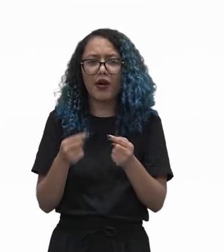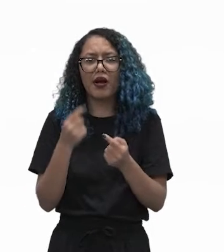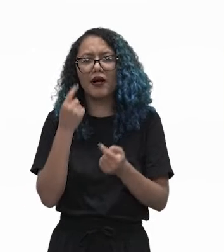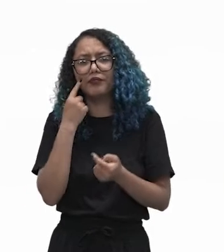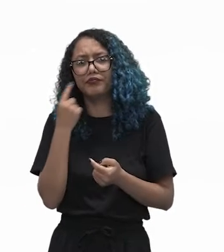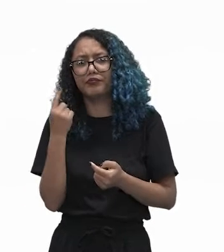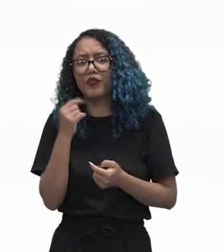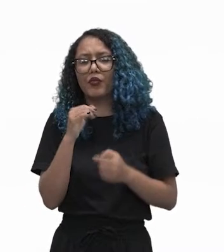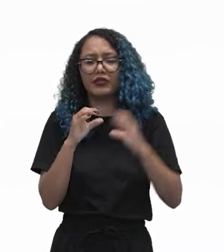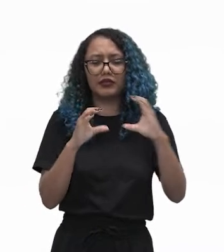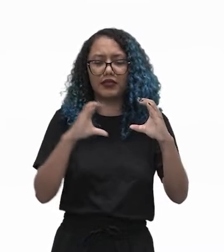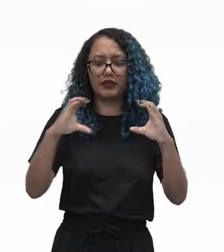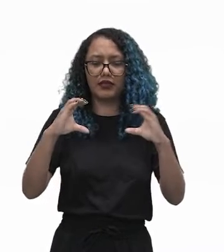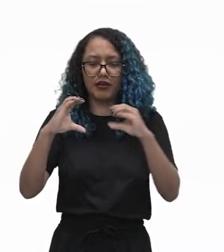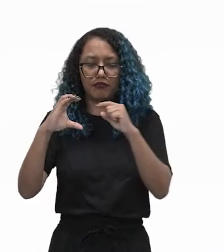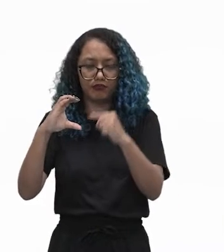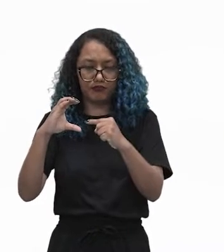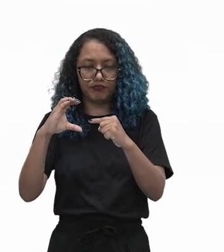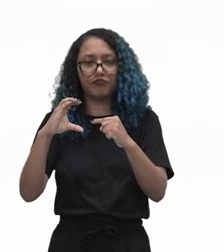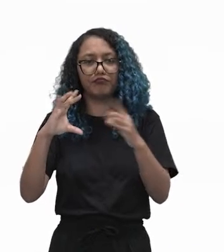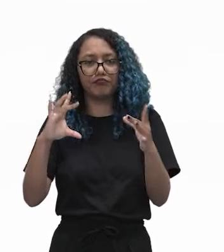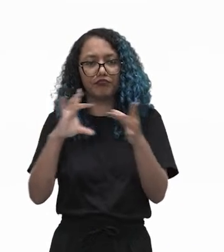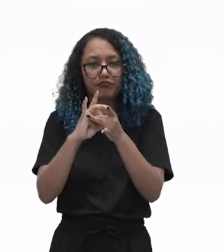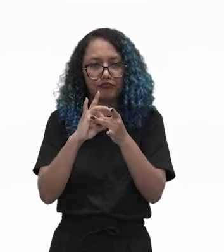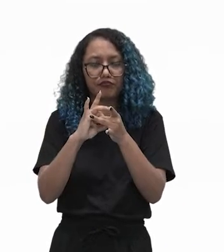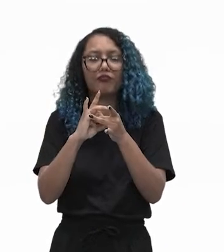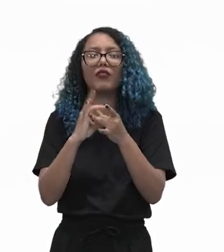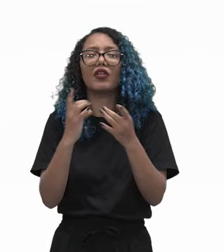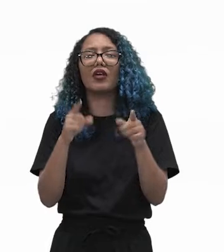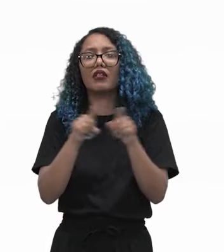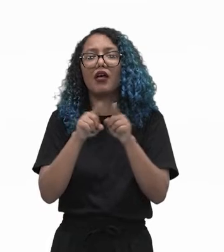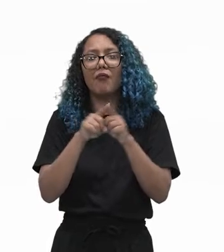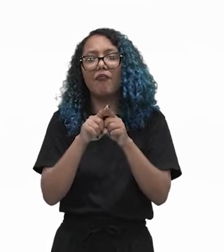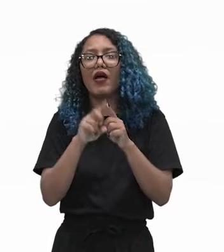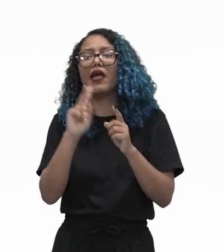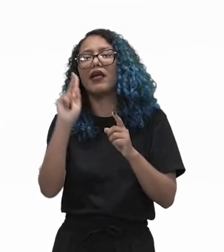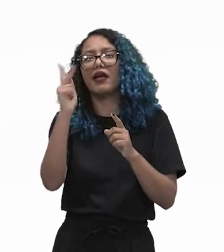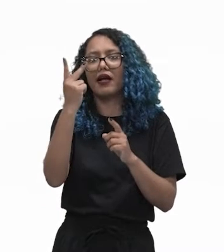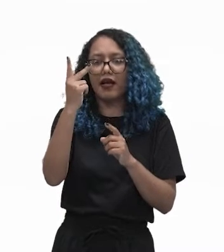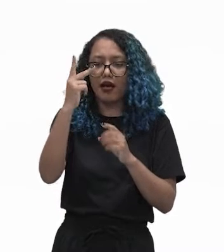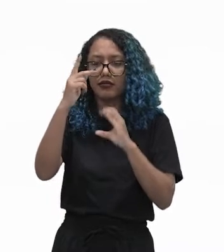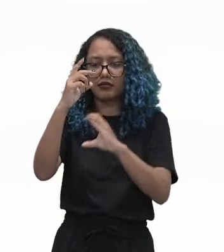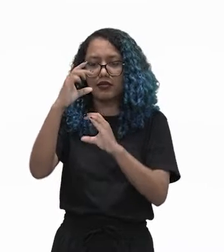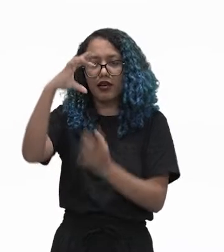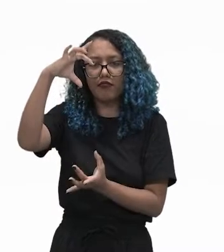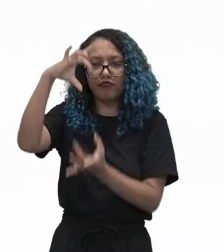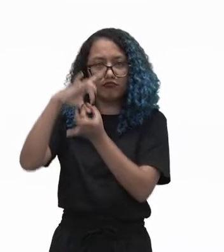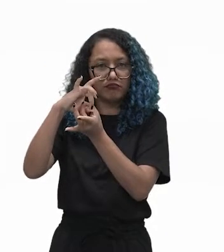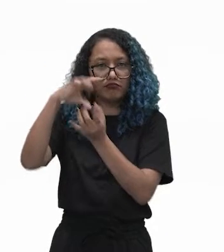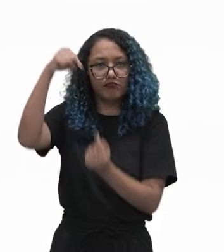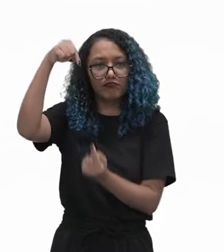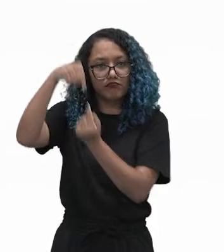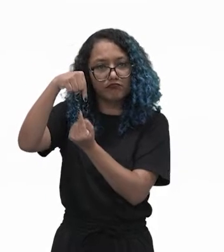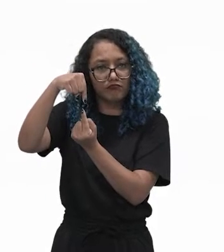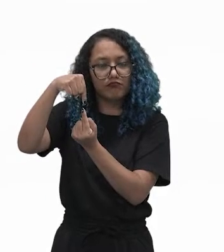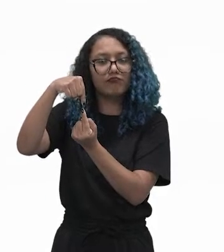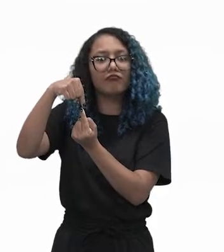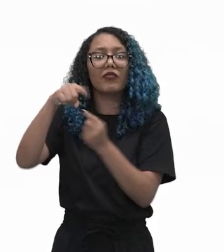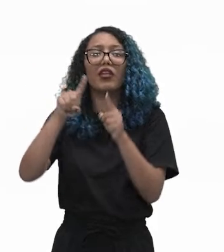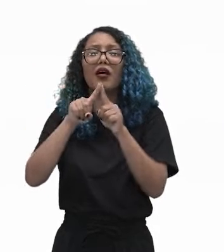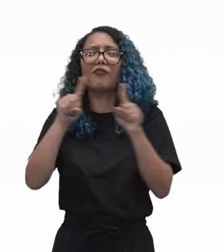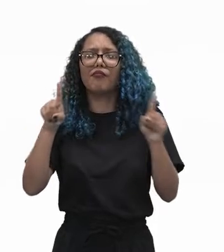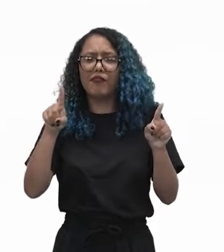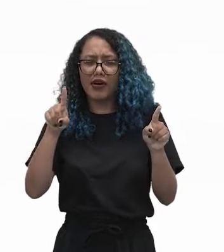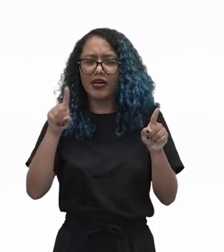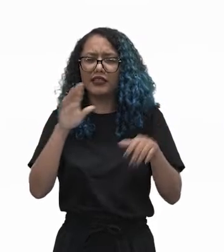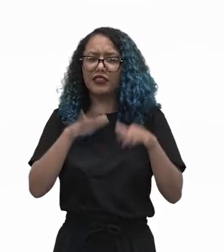ligações entre os carbonos, as ligações entre os hidrogênios. Mas essa fórmula aqui, ela fica um pouco